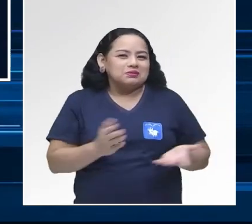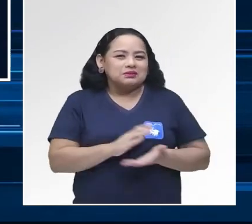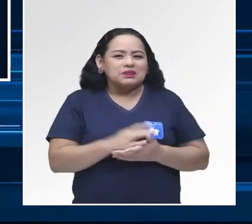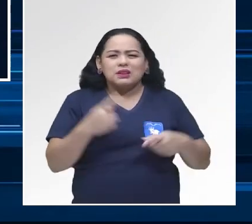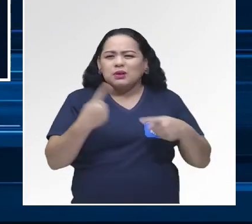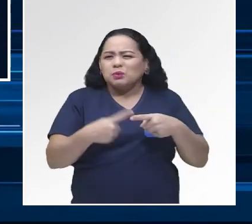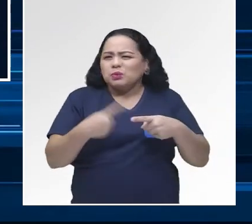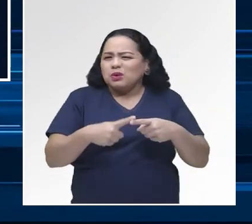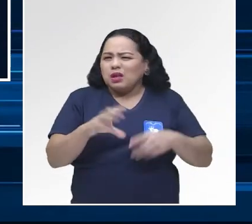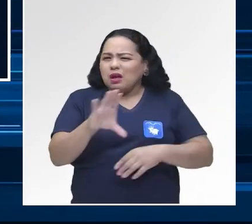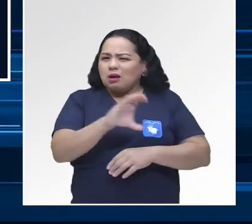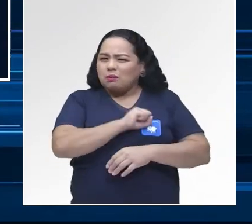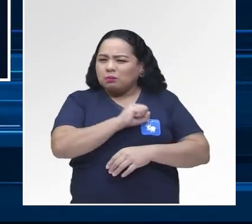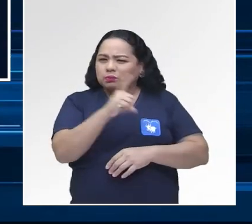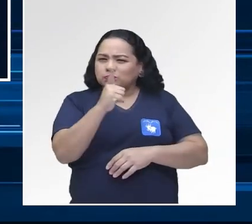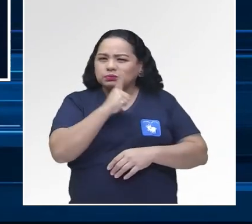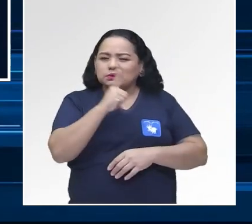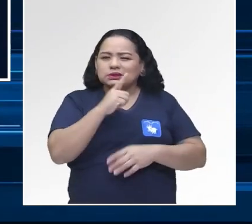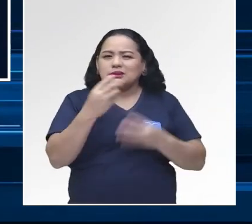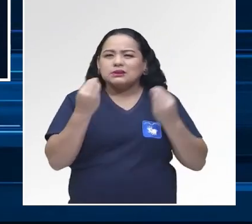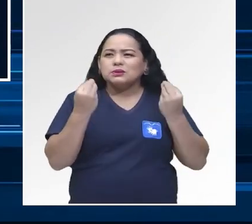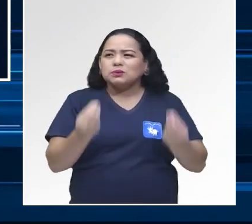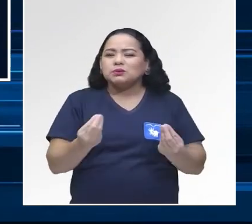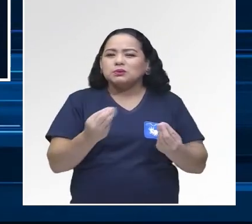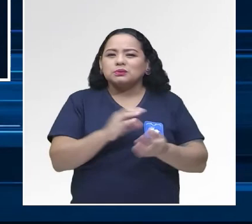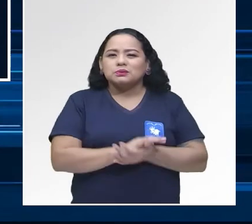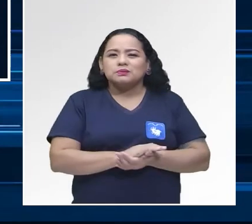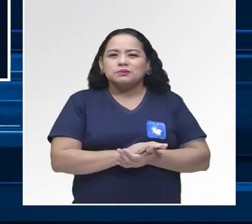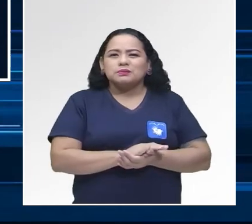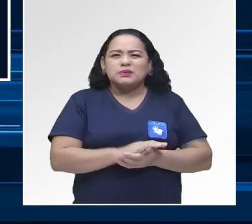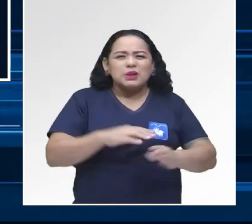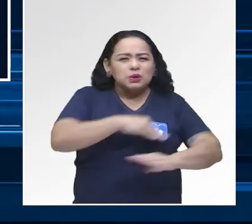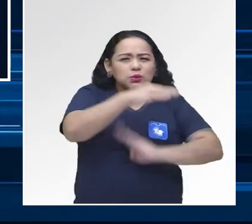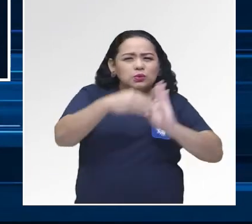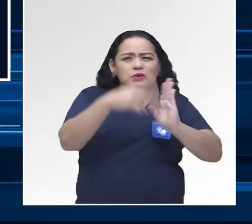que o amor existe? E por que nem todas as pessoas se amam?